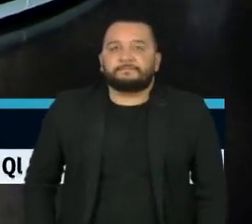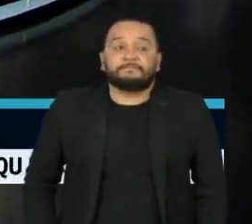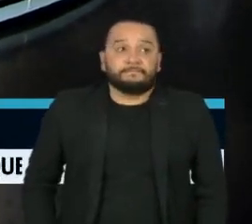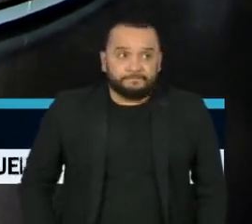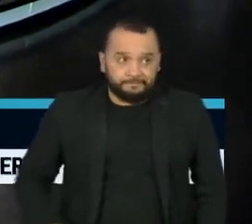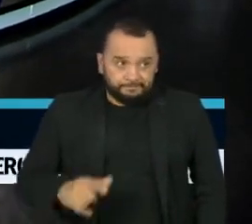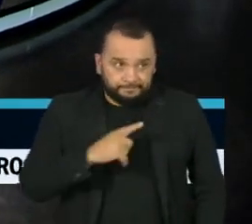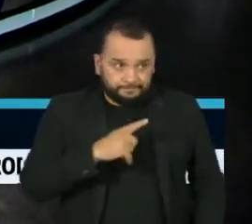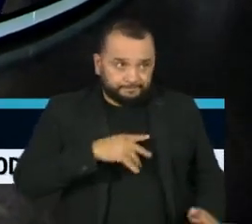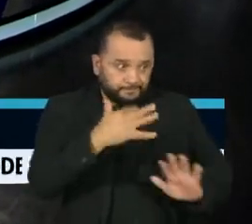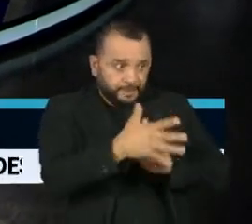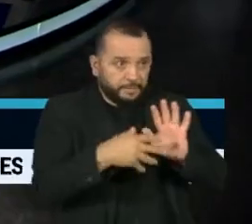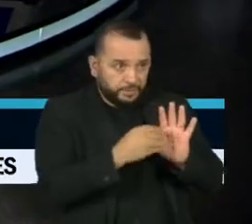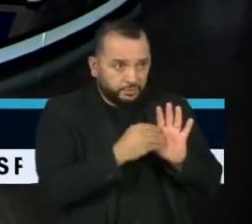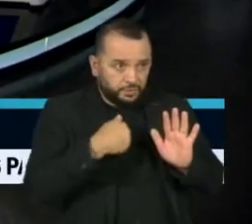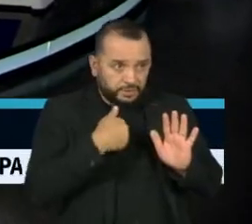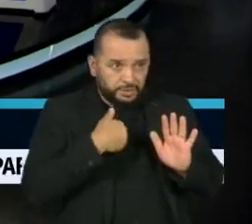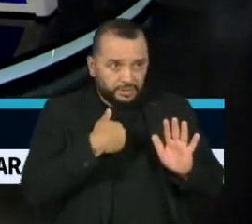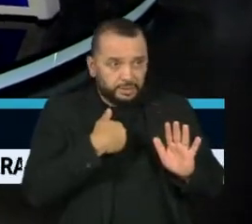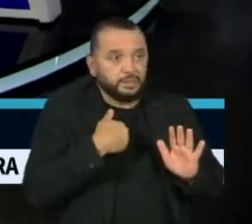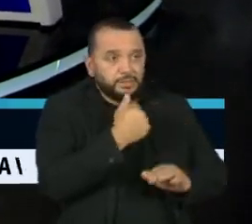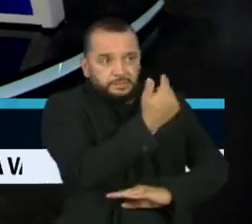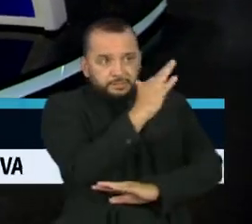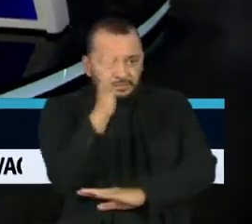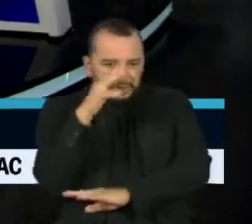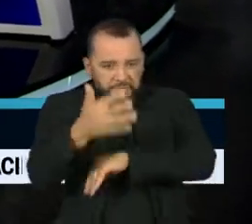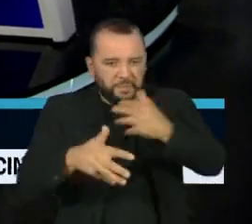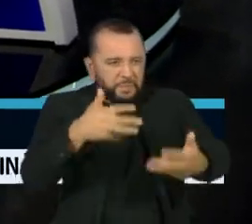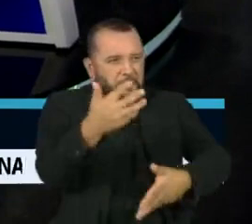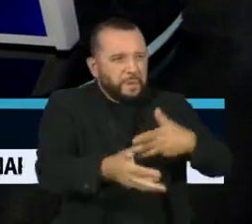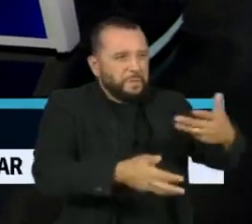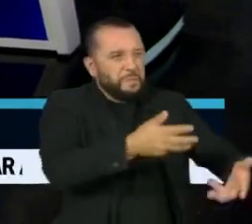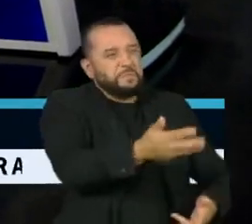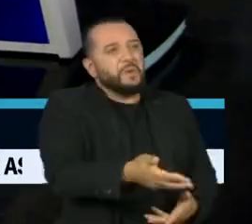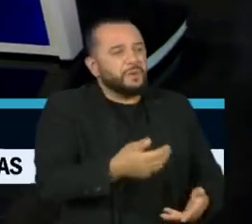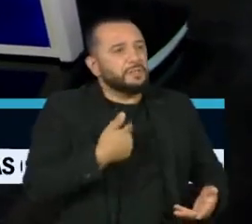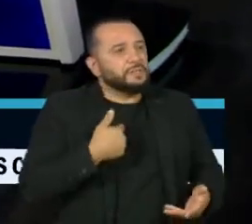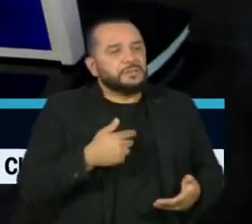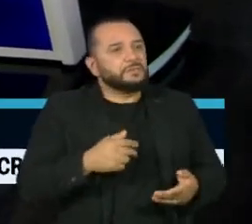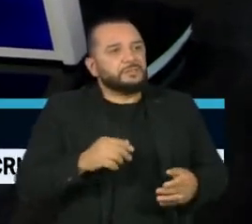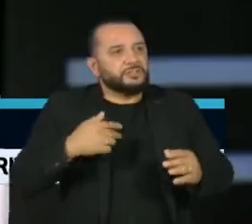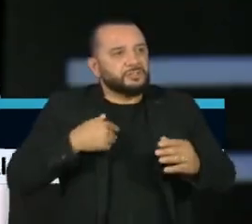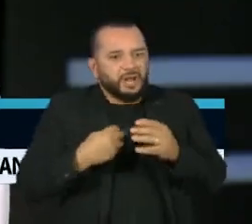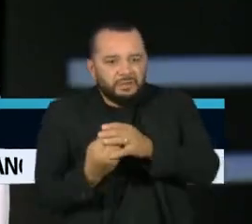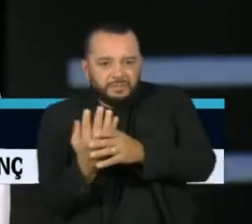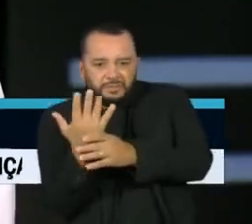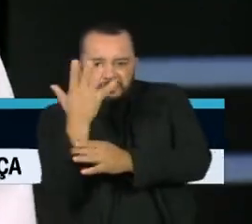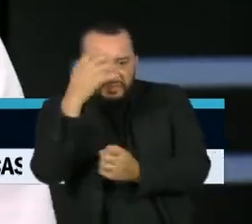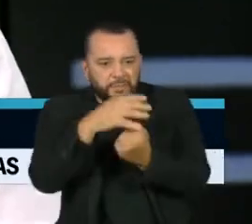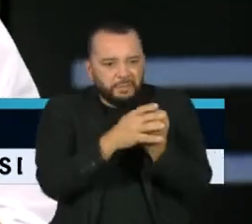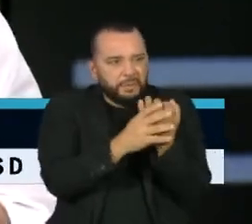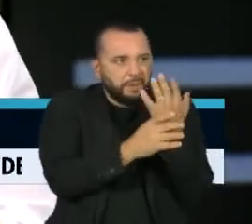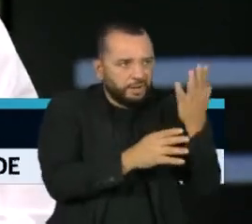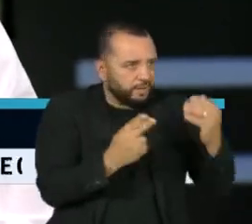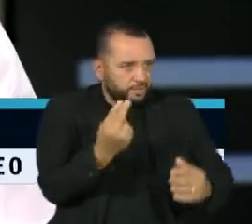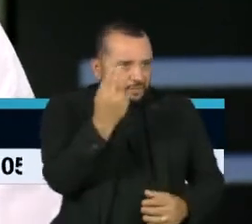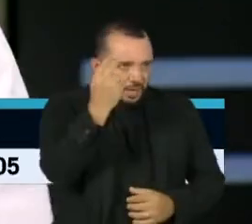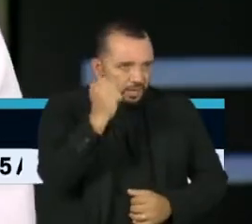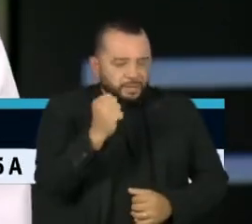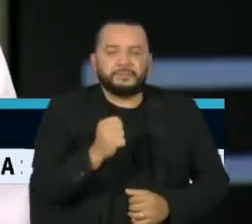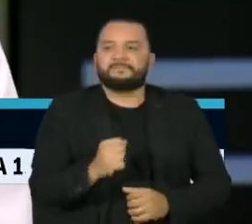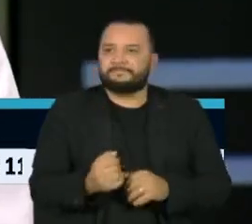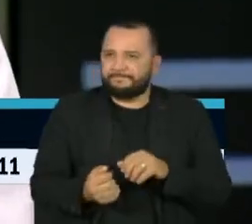O desmatamento em larga escala, Feldman, está levando as florestas remanescentes a um ponto sem volta? Essa é a grande discussão, quer dizer, chega a um